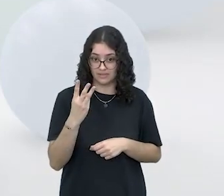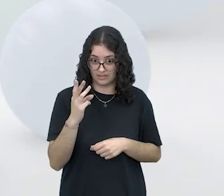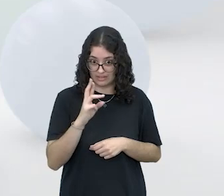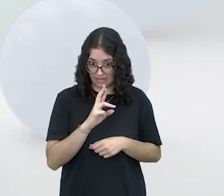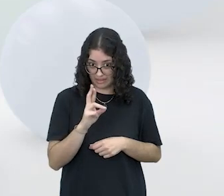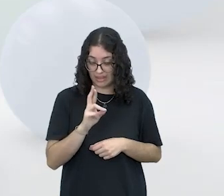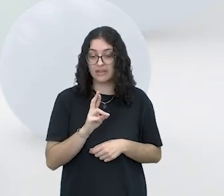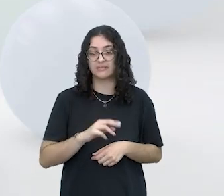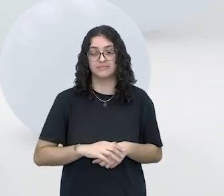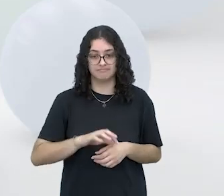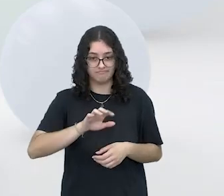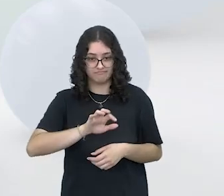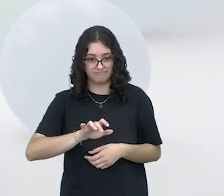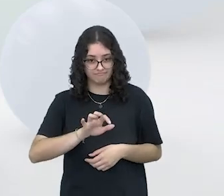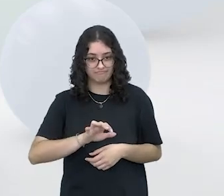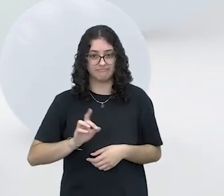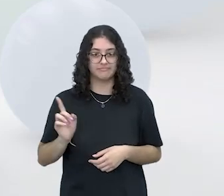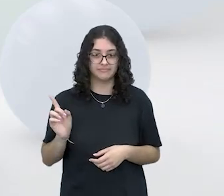R$13.